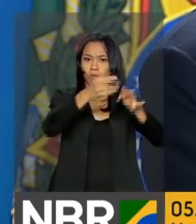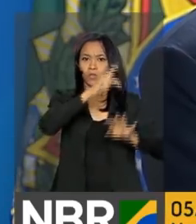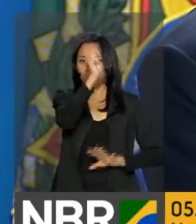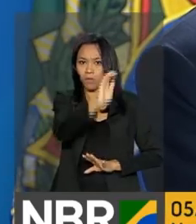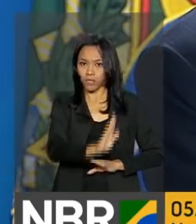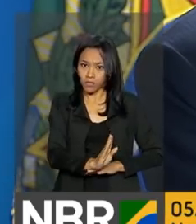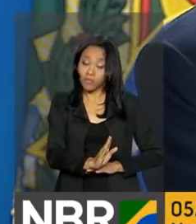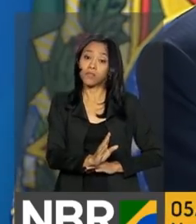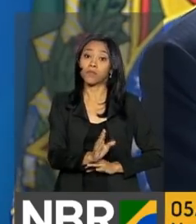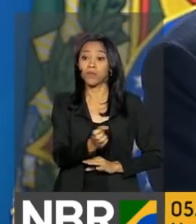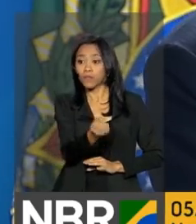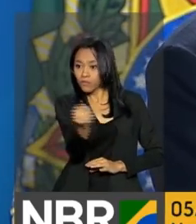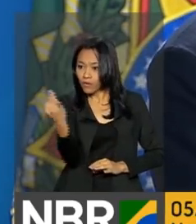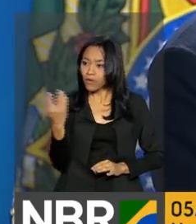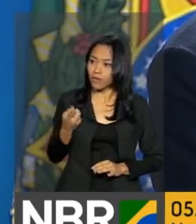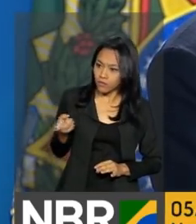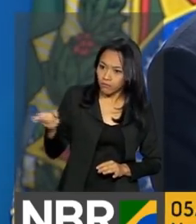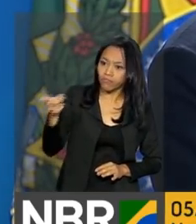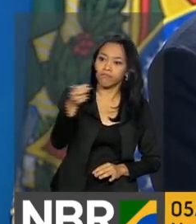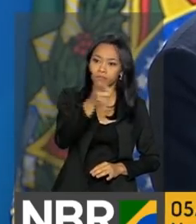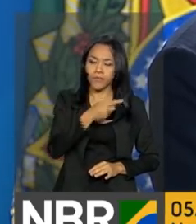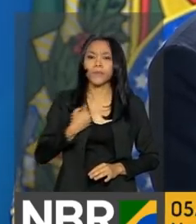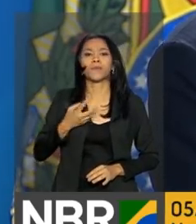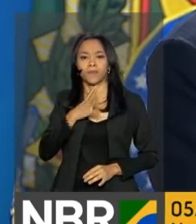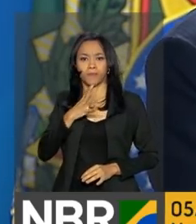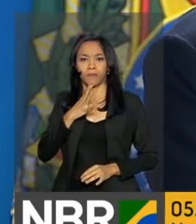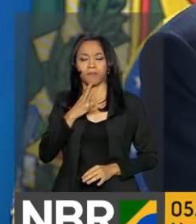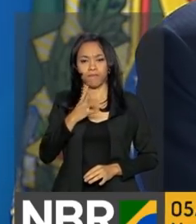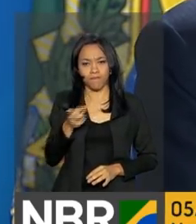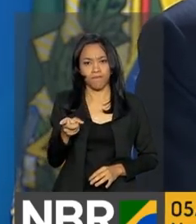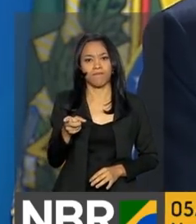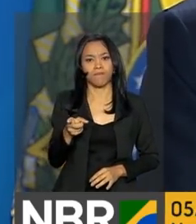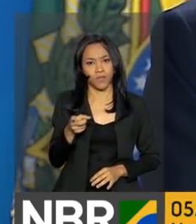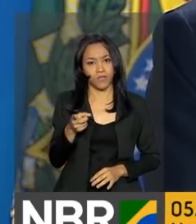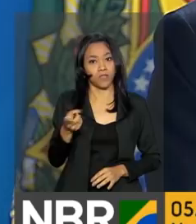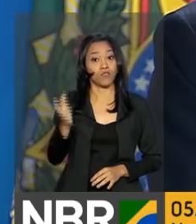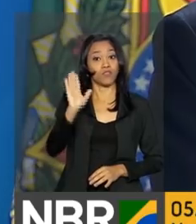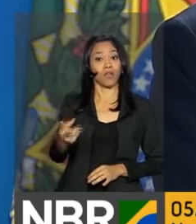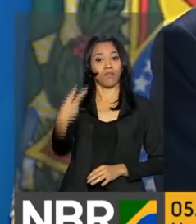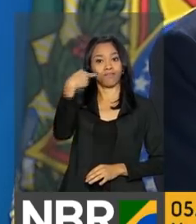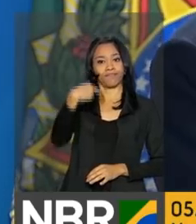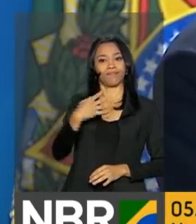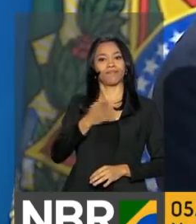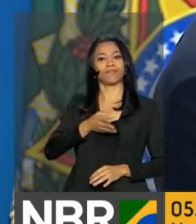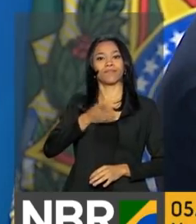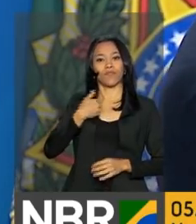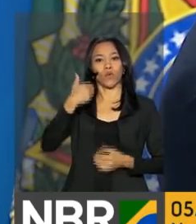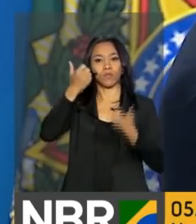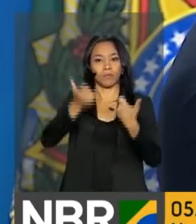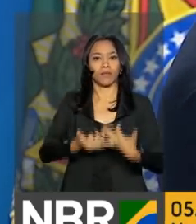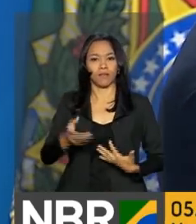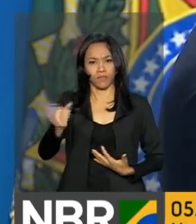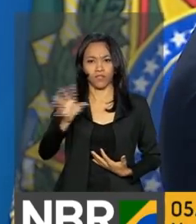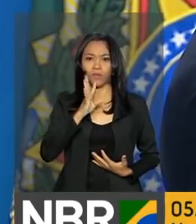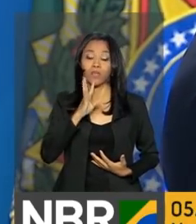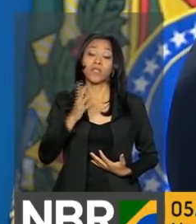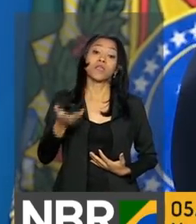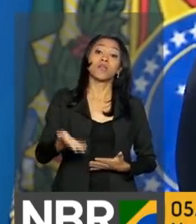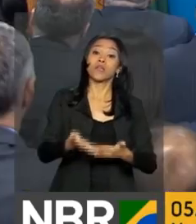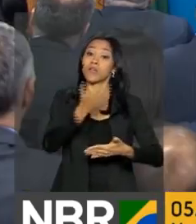que muitos aqui certa e seguramente conhecem aquilo que eu vou contar mas nós passamos para a urna eletrônica